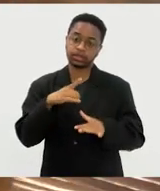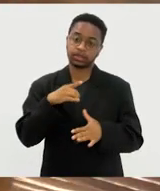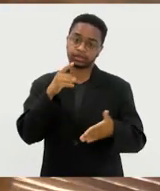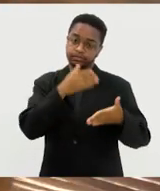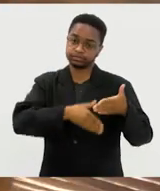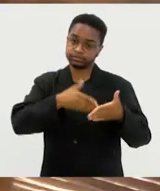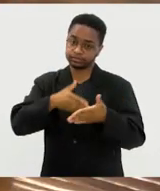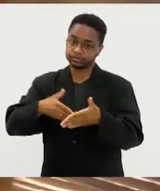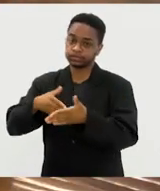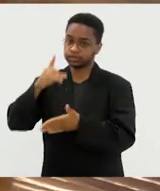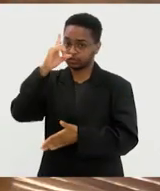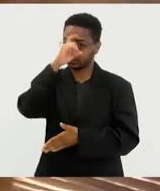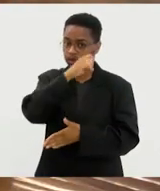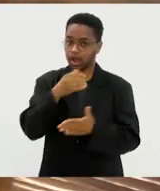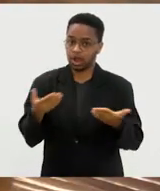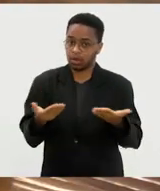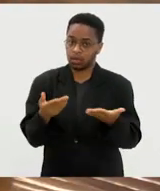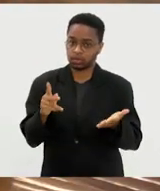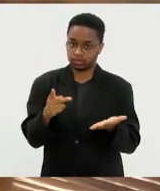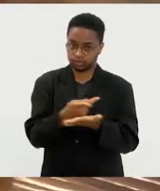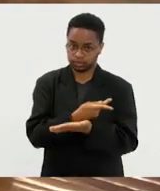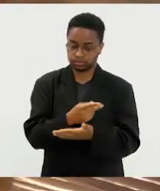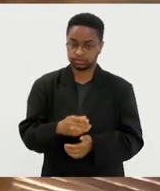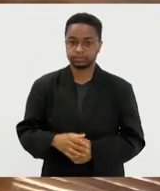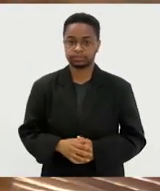de ter esse ano. Então, na verdade,